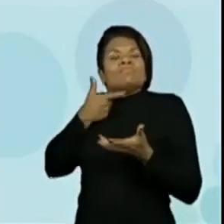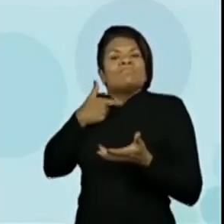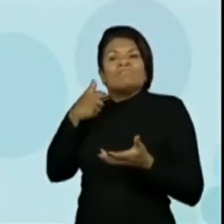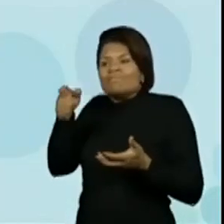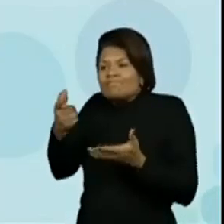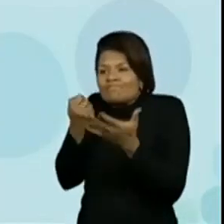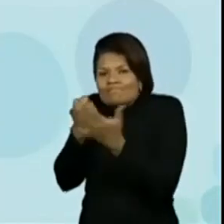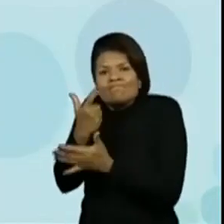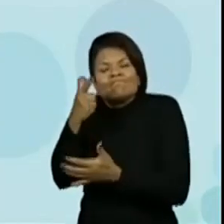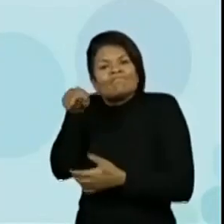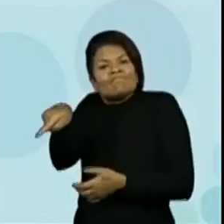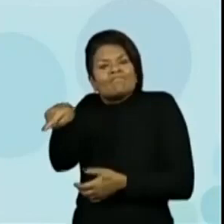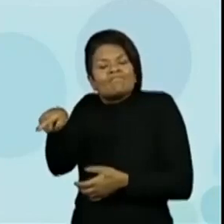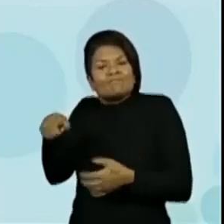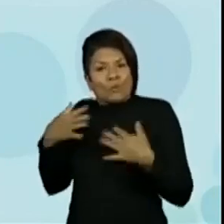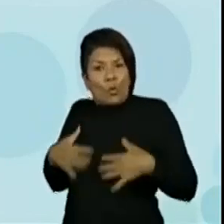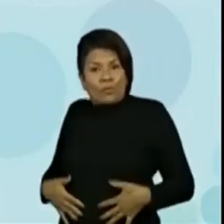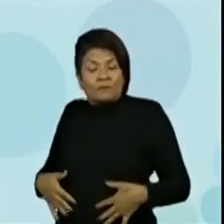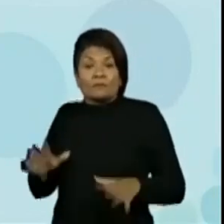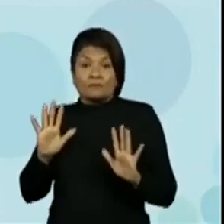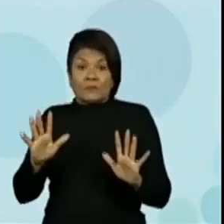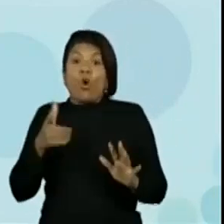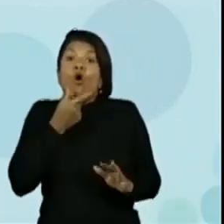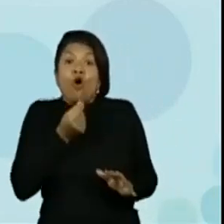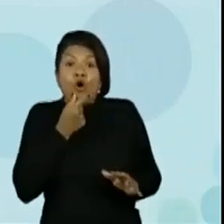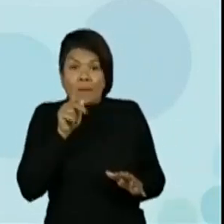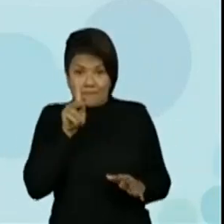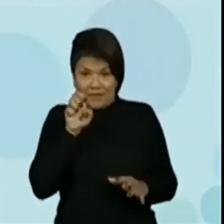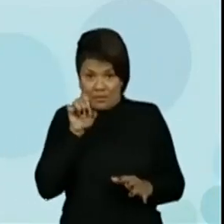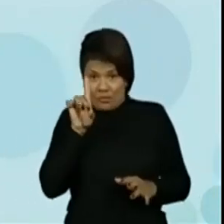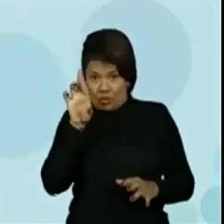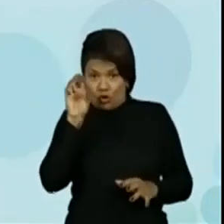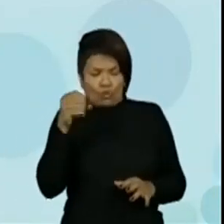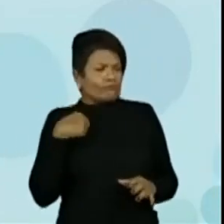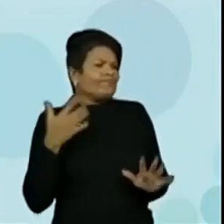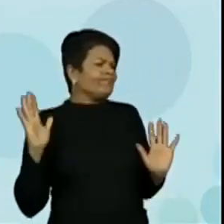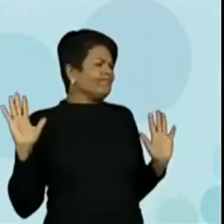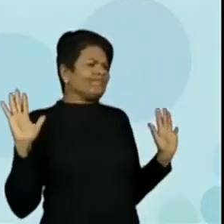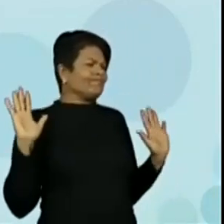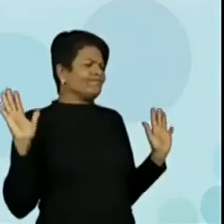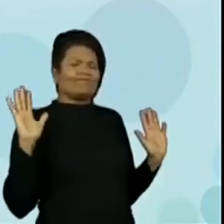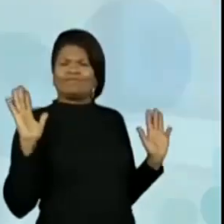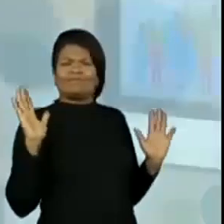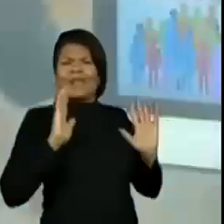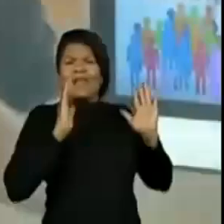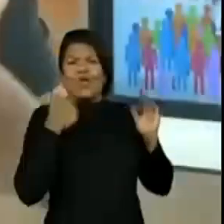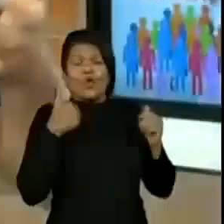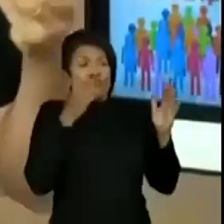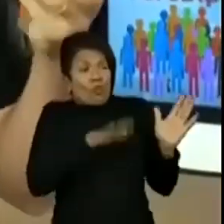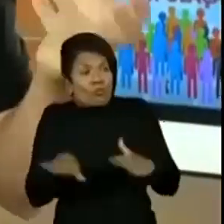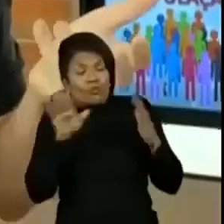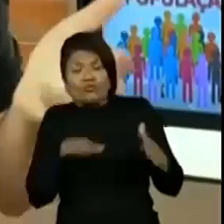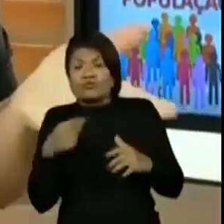então, ele percebeu que ele não podia mais produzir toda a blusa sozinho. Não